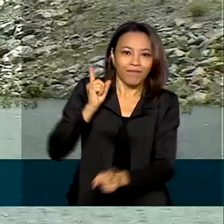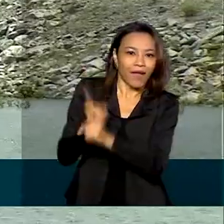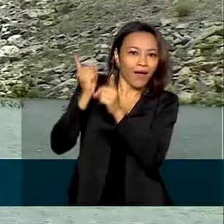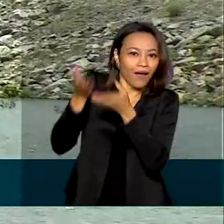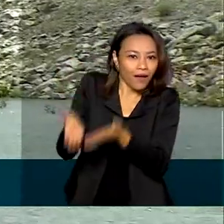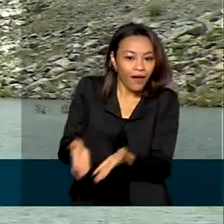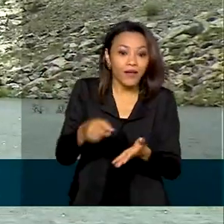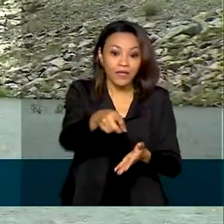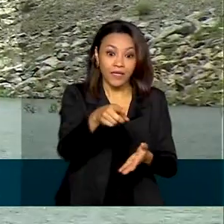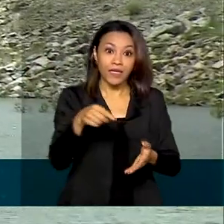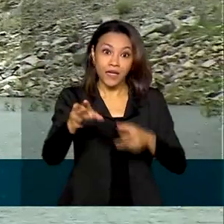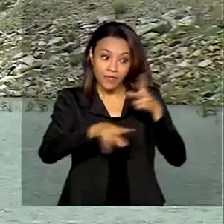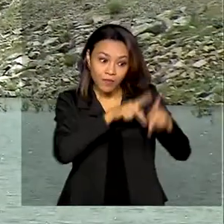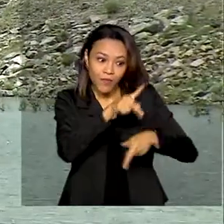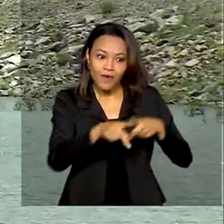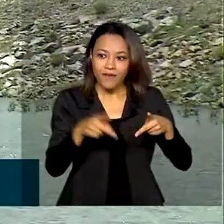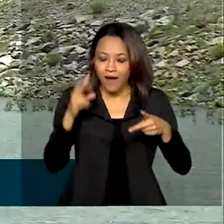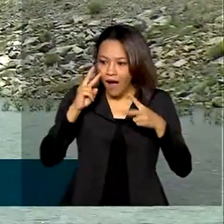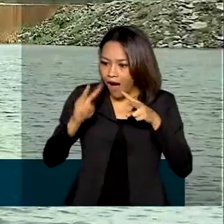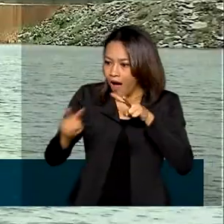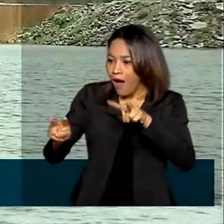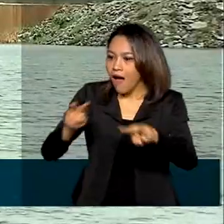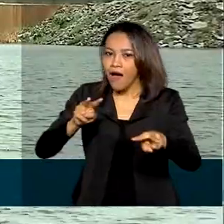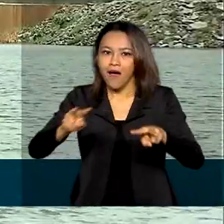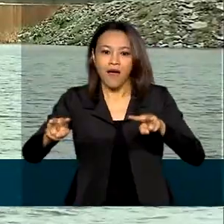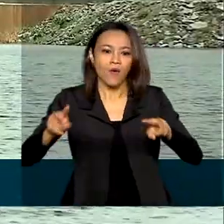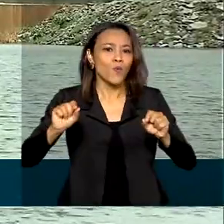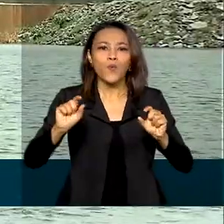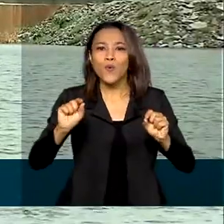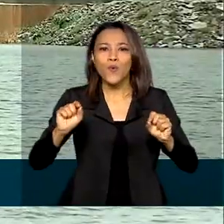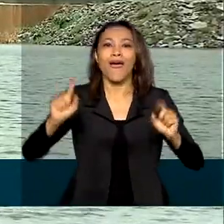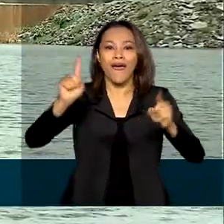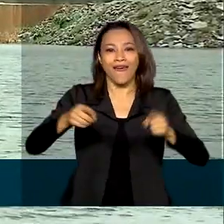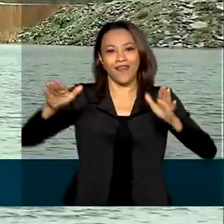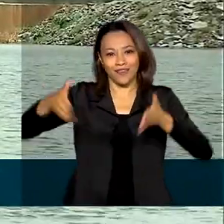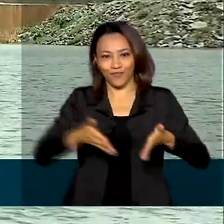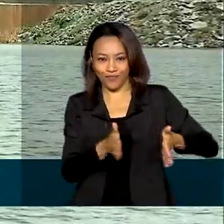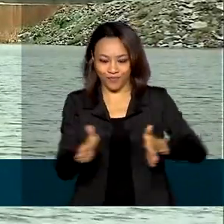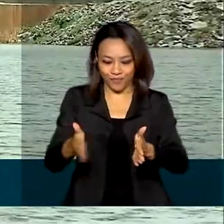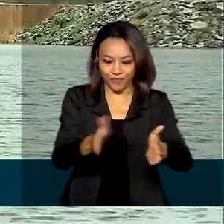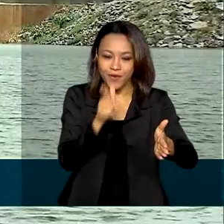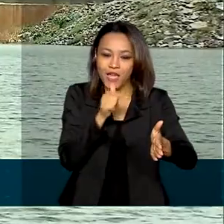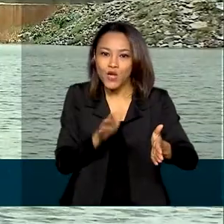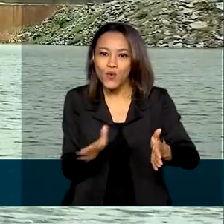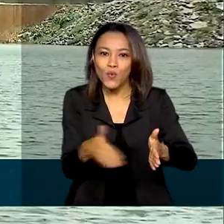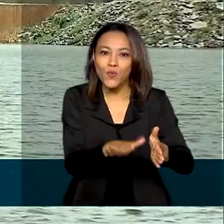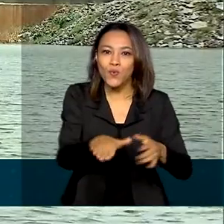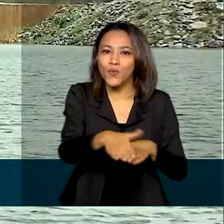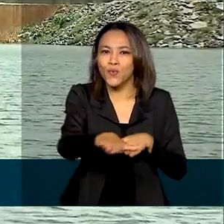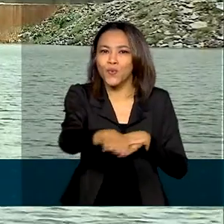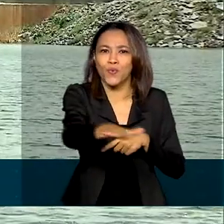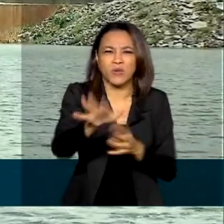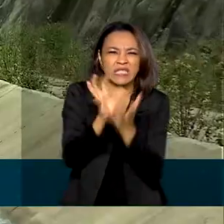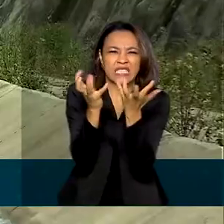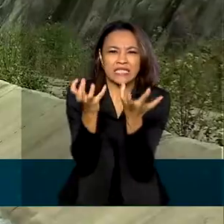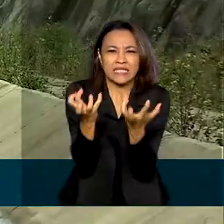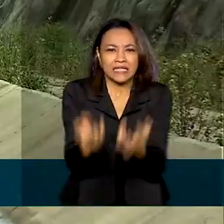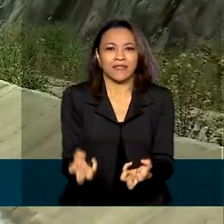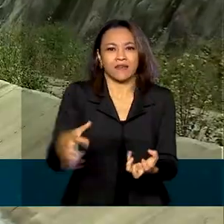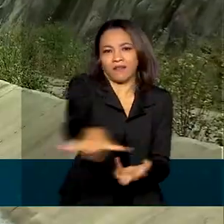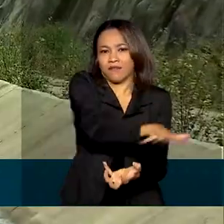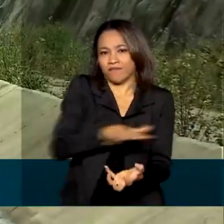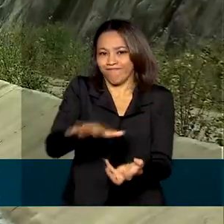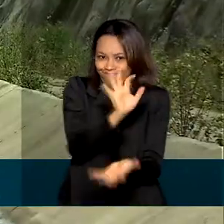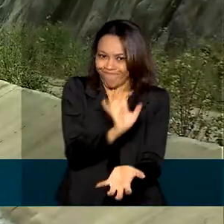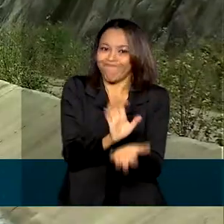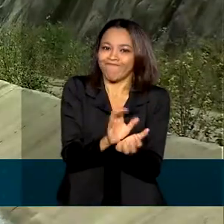e a natureza local vão assimilando a nova realidade efeito da chegada do Velho Chico a região mais árida de Pernambuco